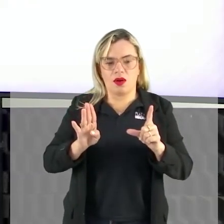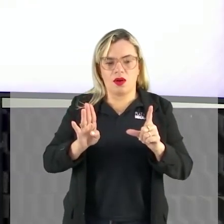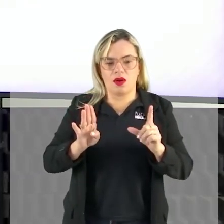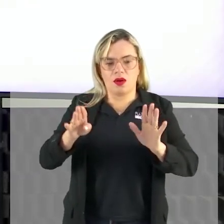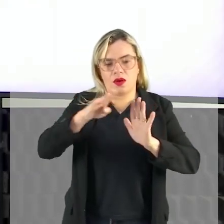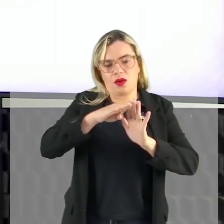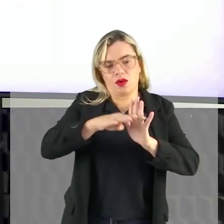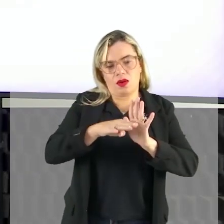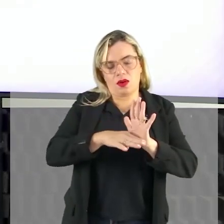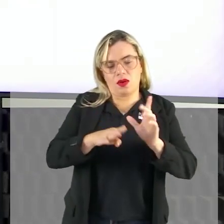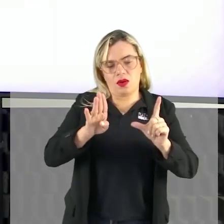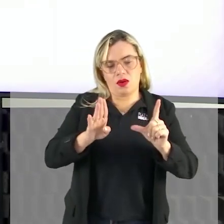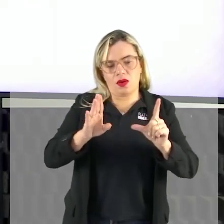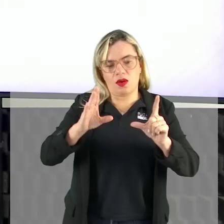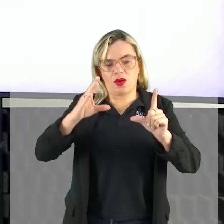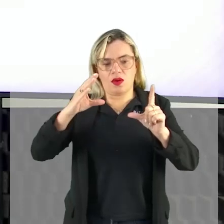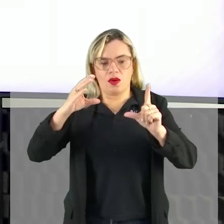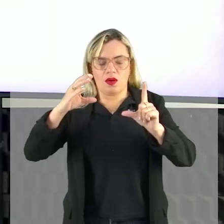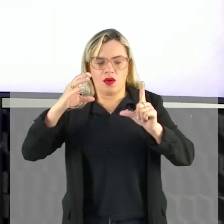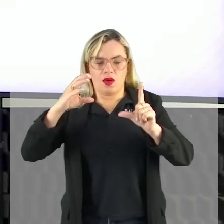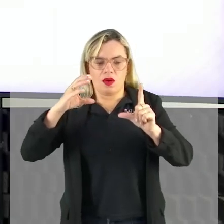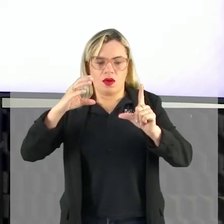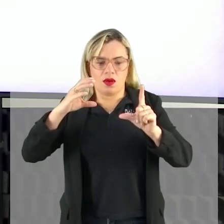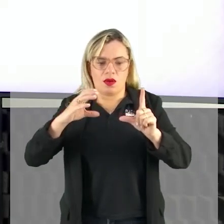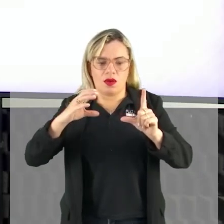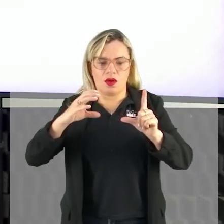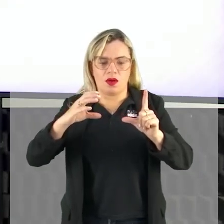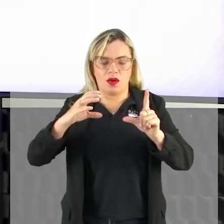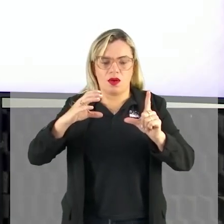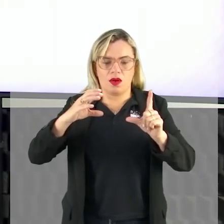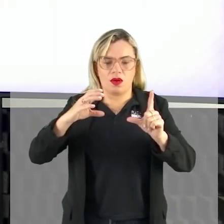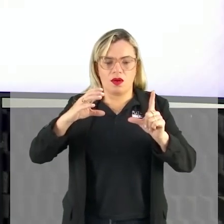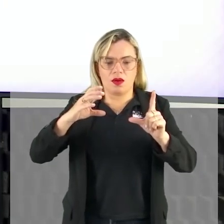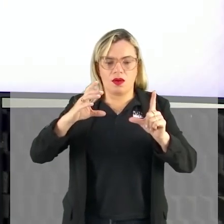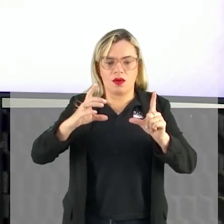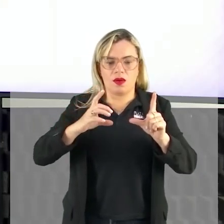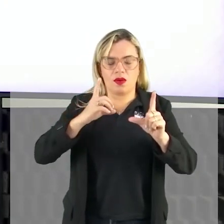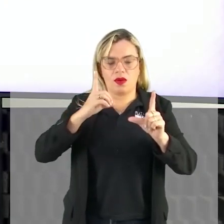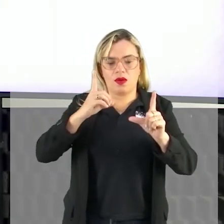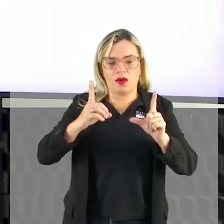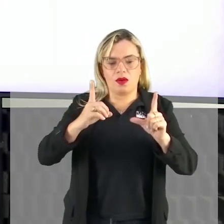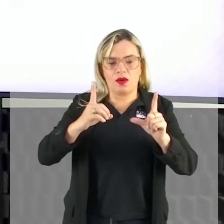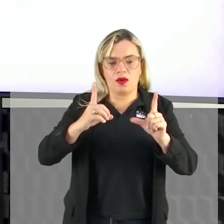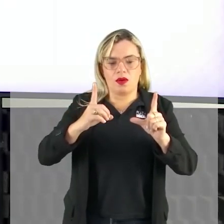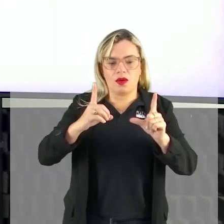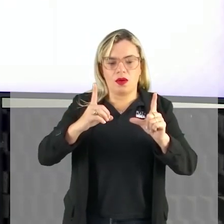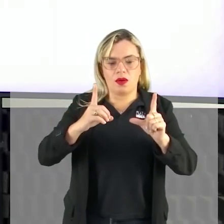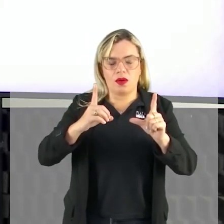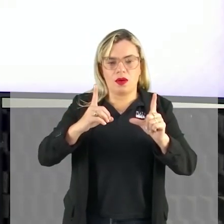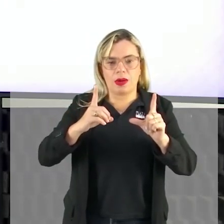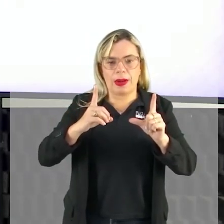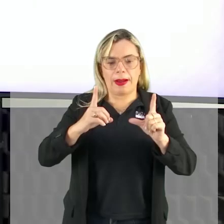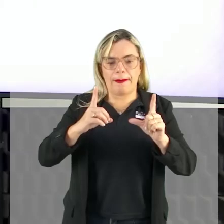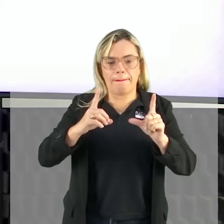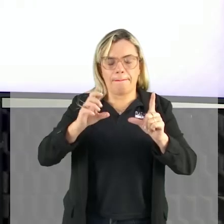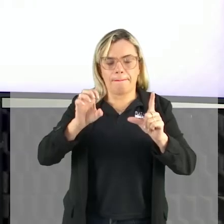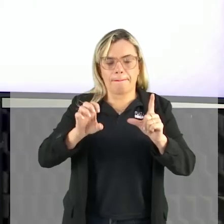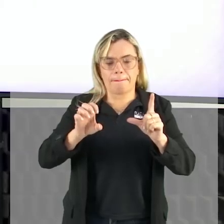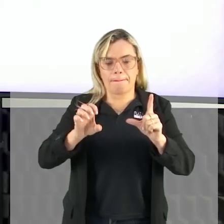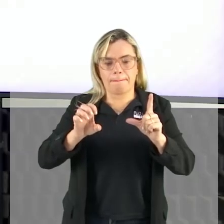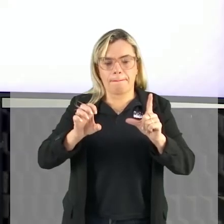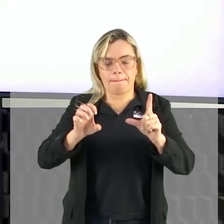ver as opções: frutos, esporos, letra C, semente, letra D, tubo polínico, letra